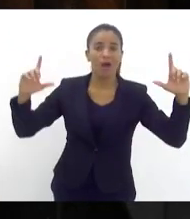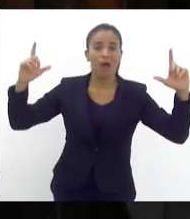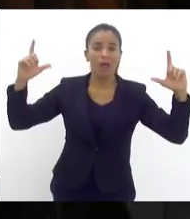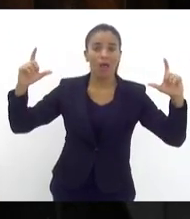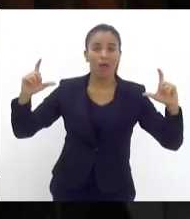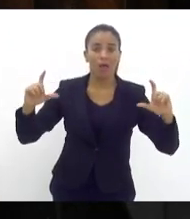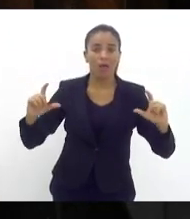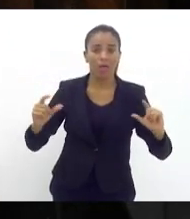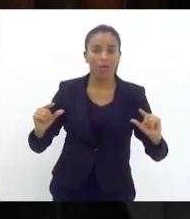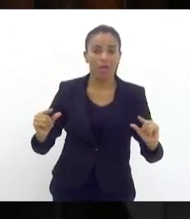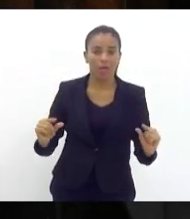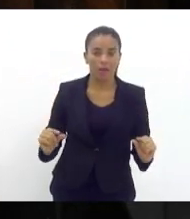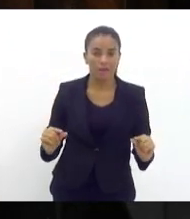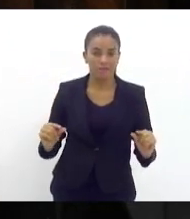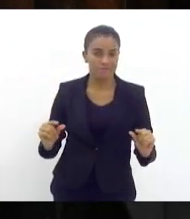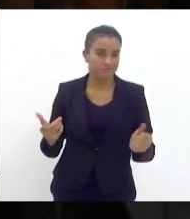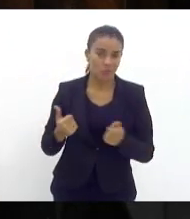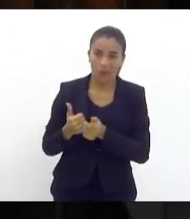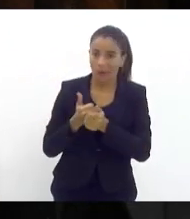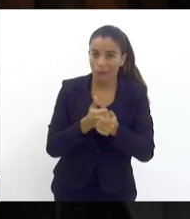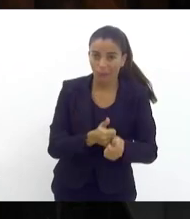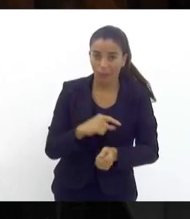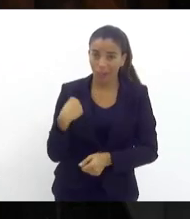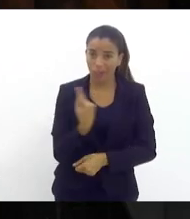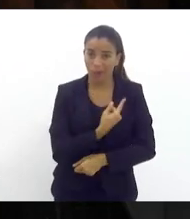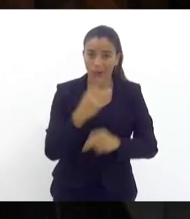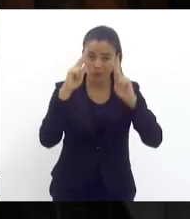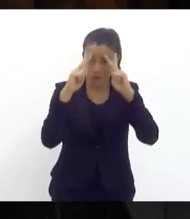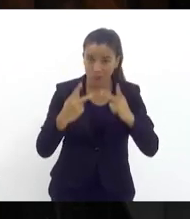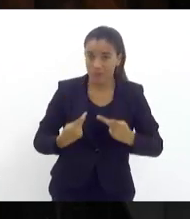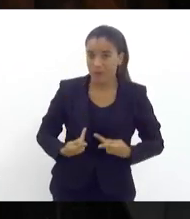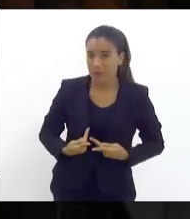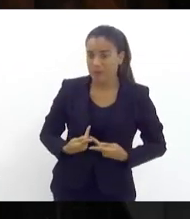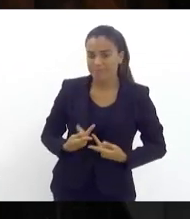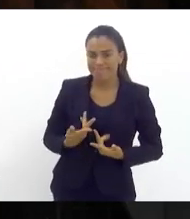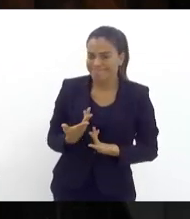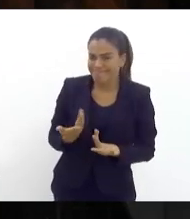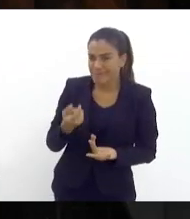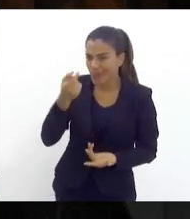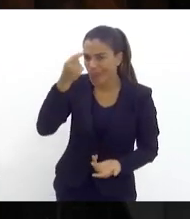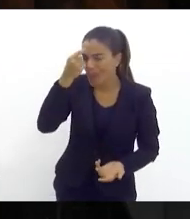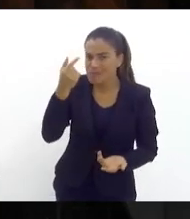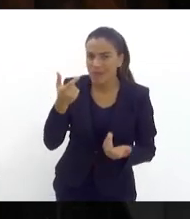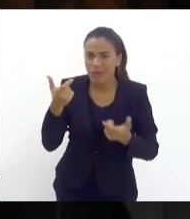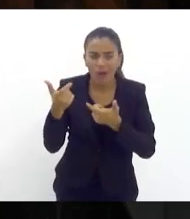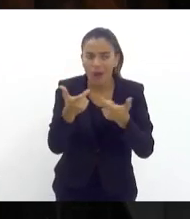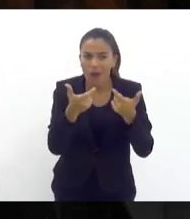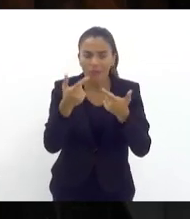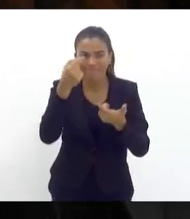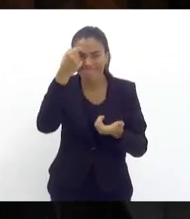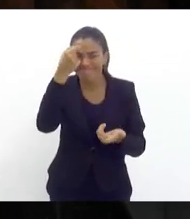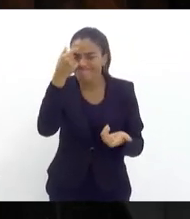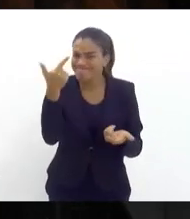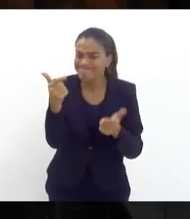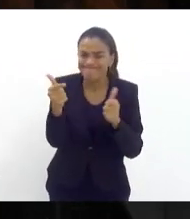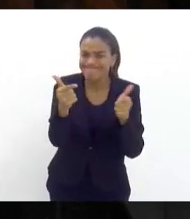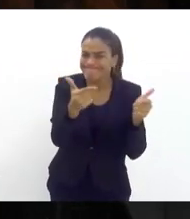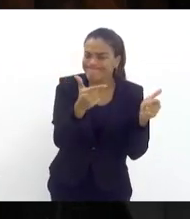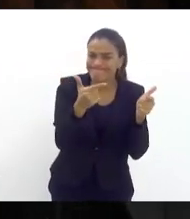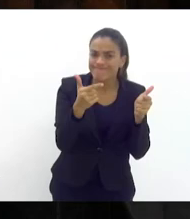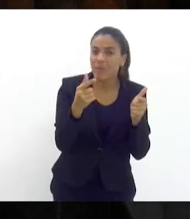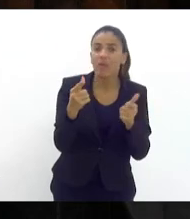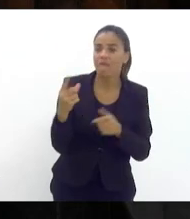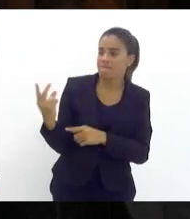nós seres humanos perdemos a noção do verdadeiro valores